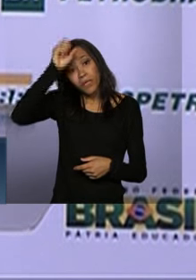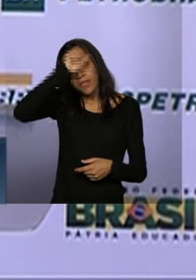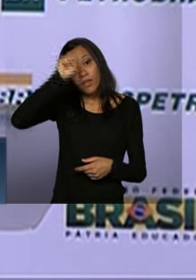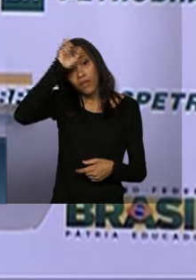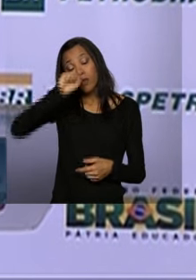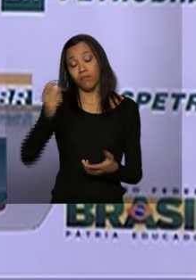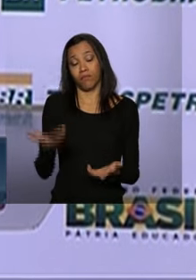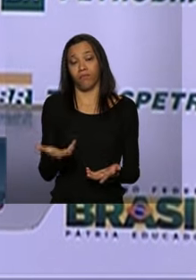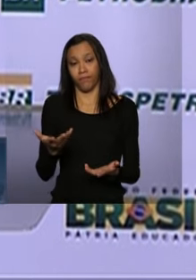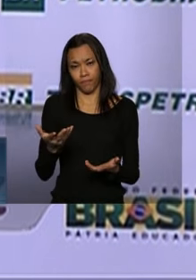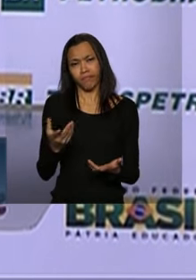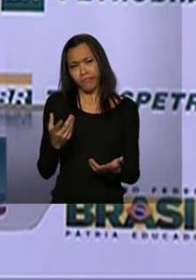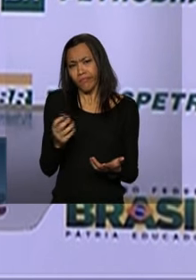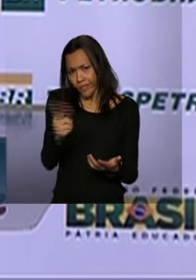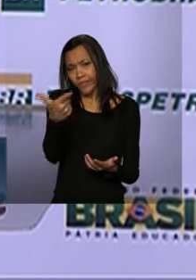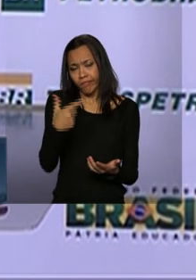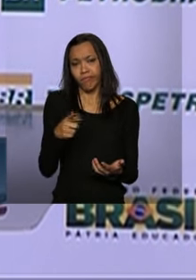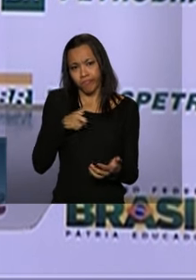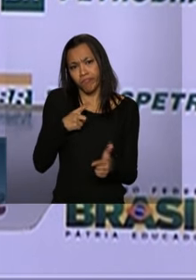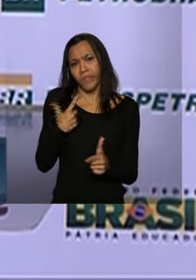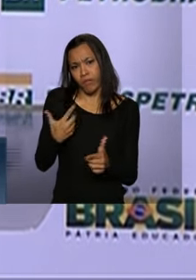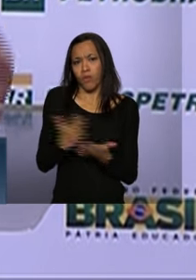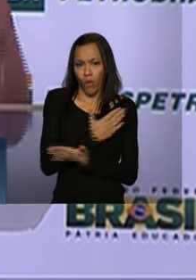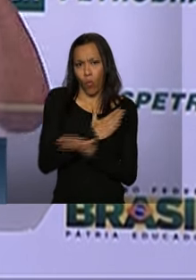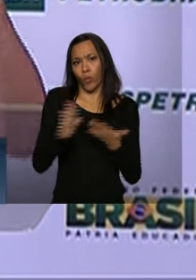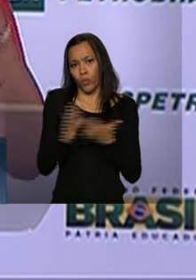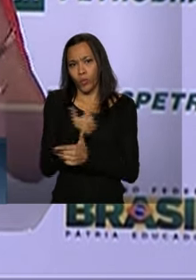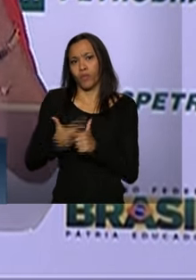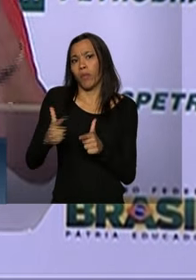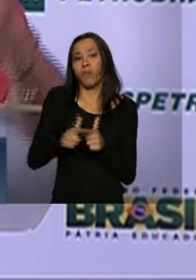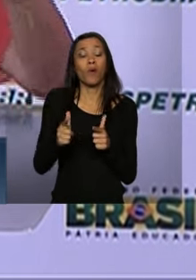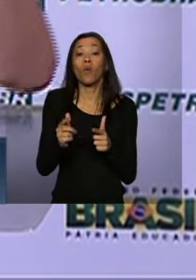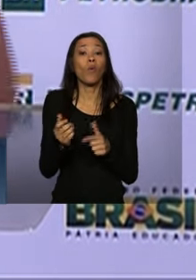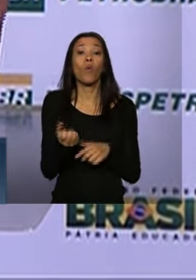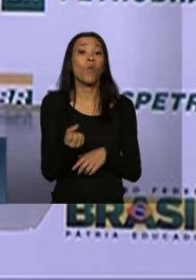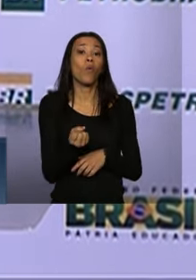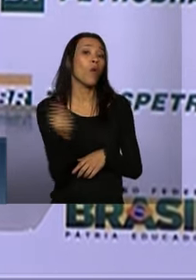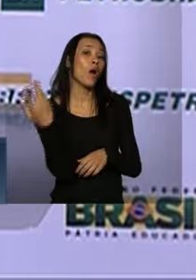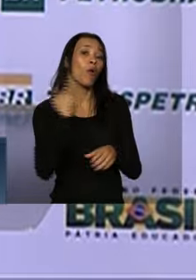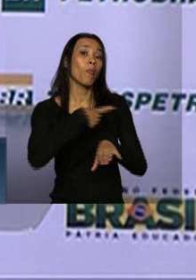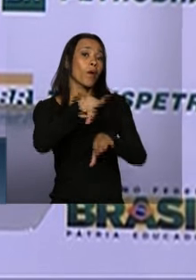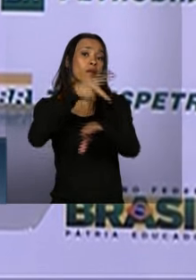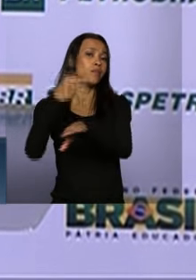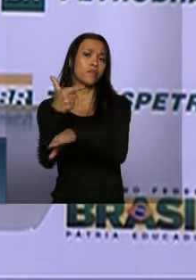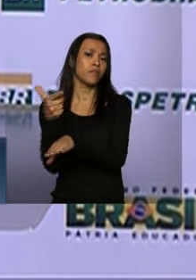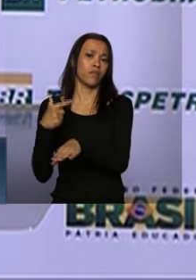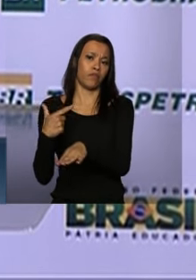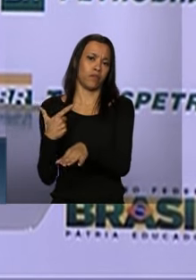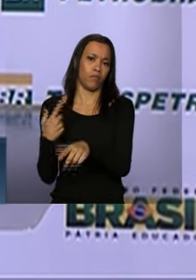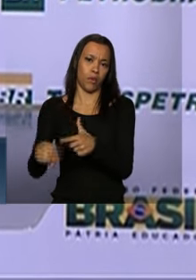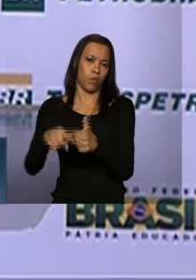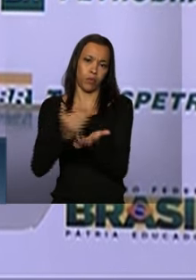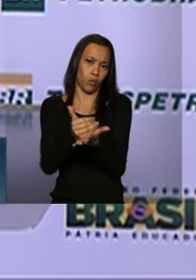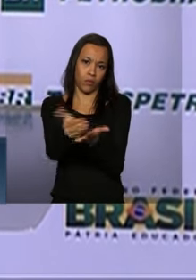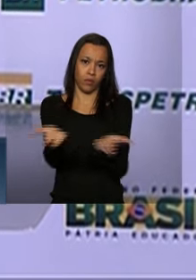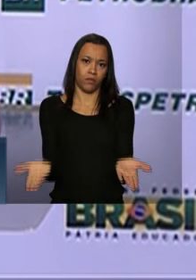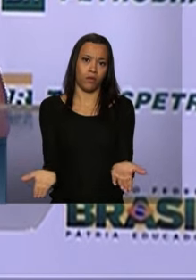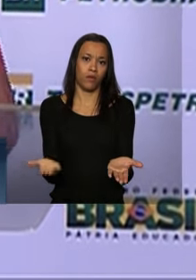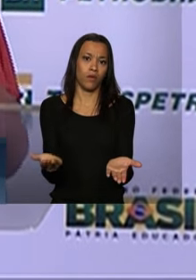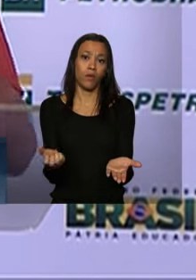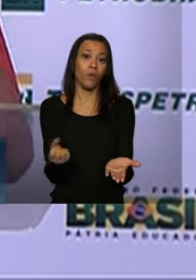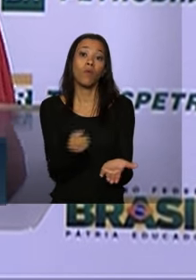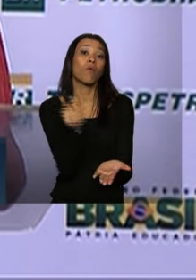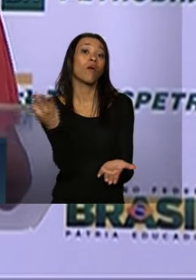nós tivemos alguns problemas, sim. Que país não teve problemas? Que